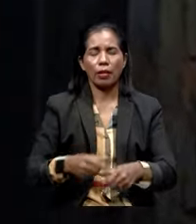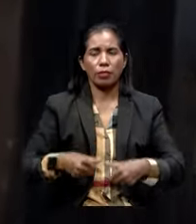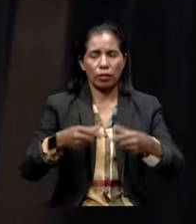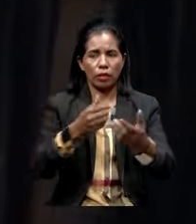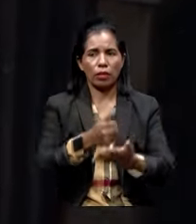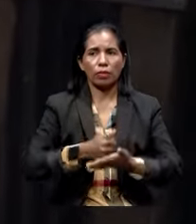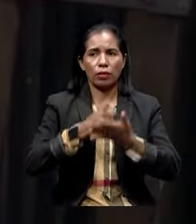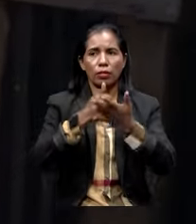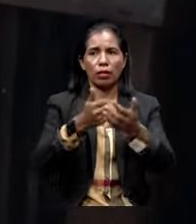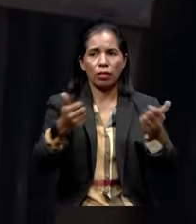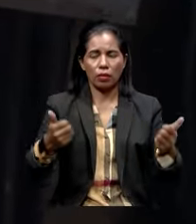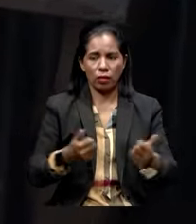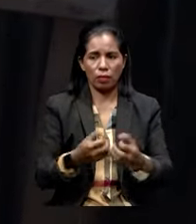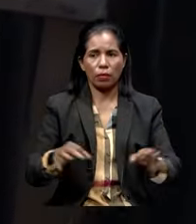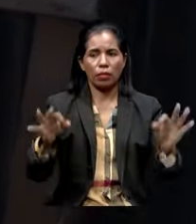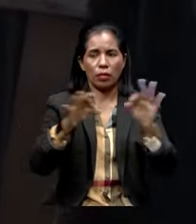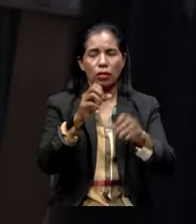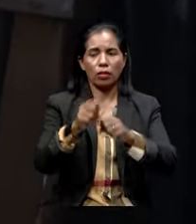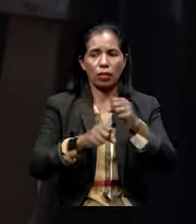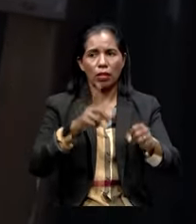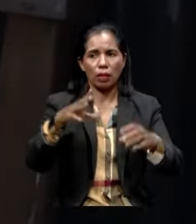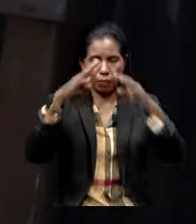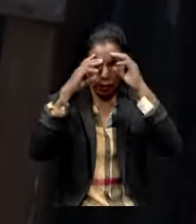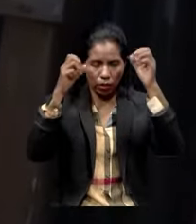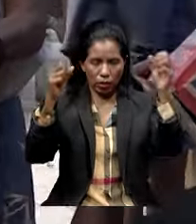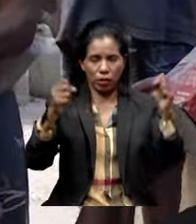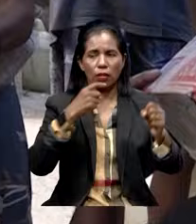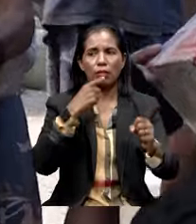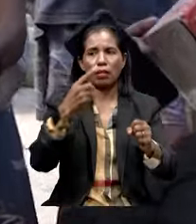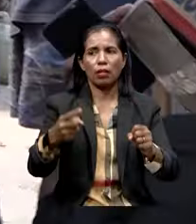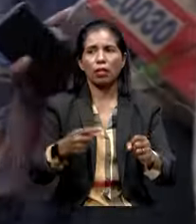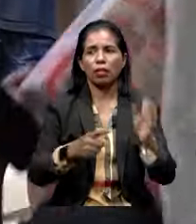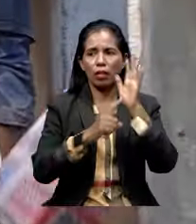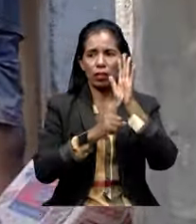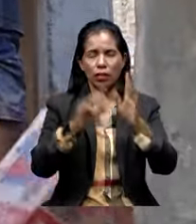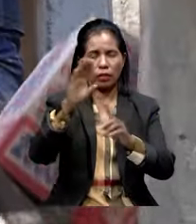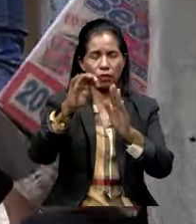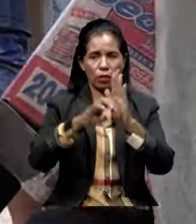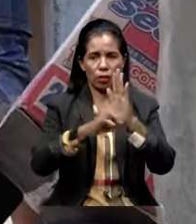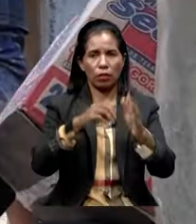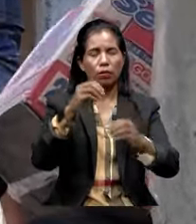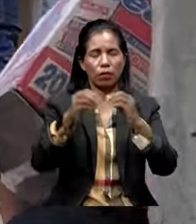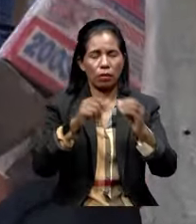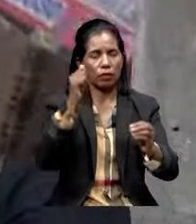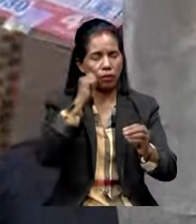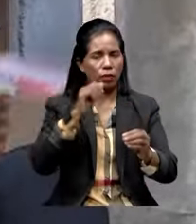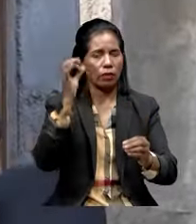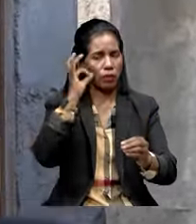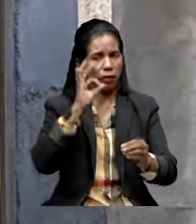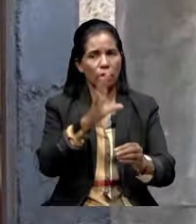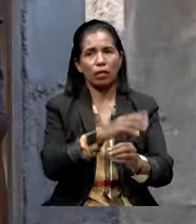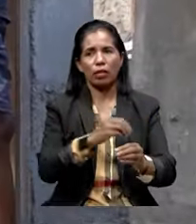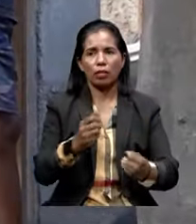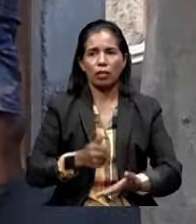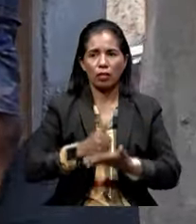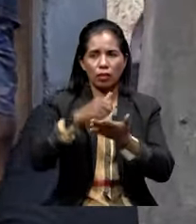que assessor principal assunto inclusão social Presidência República teten se a toba se festaro com nova e não falo que nem condição liu liu a tua